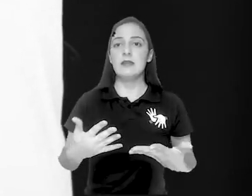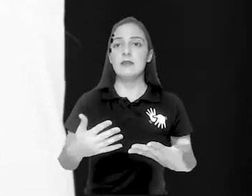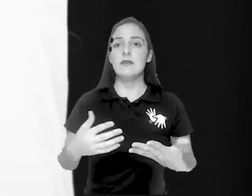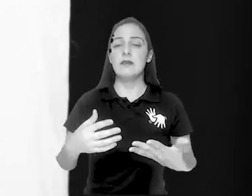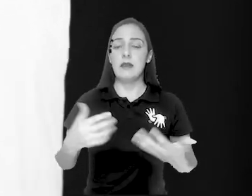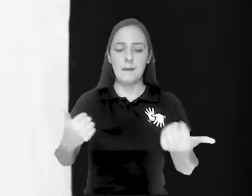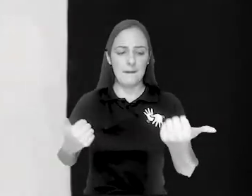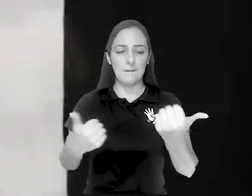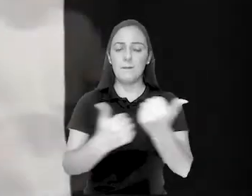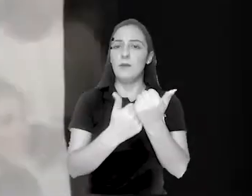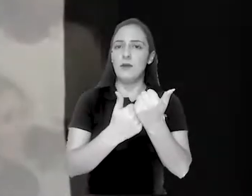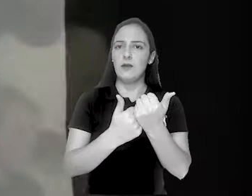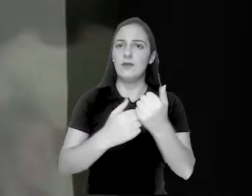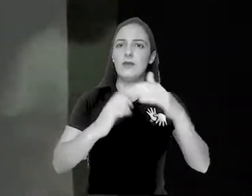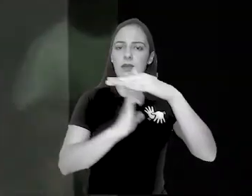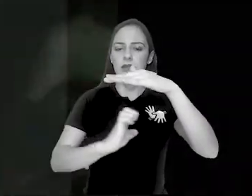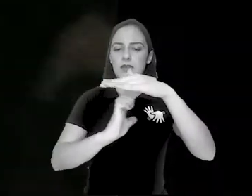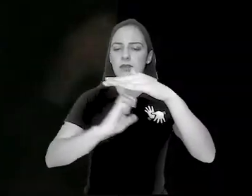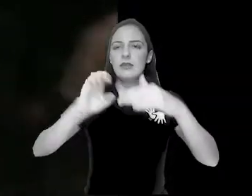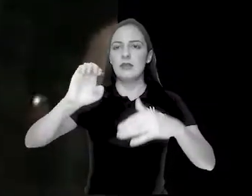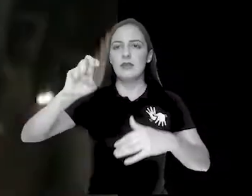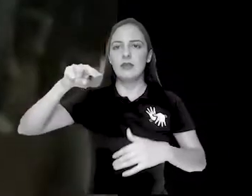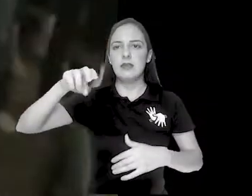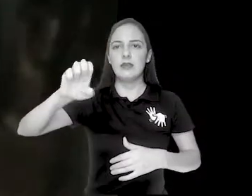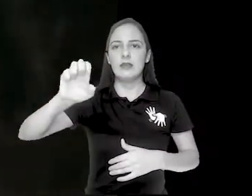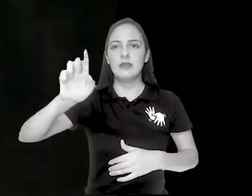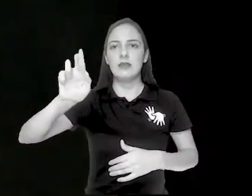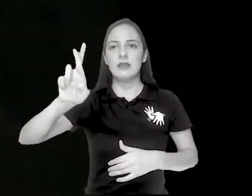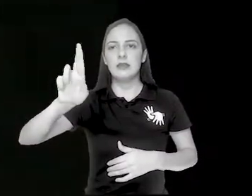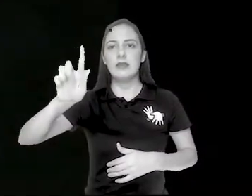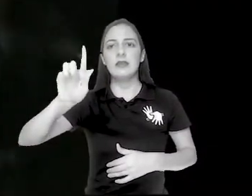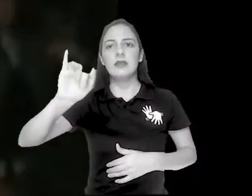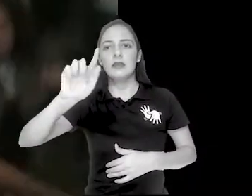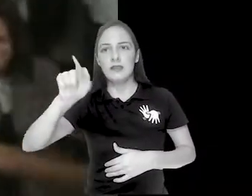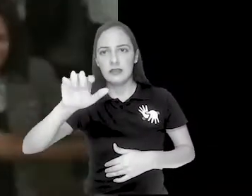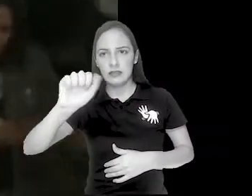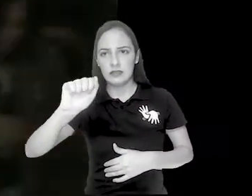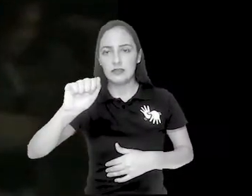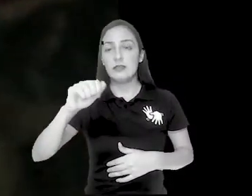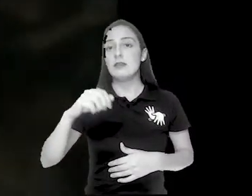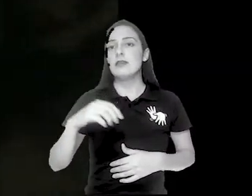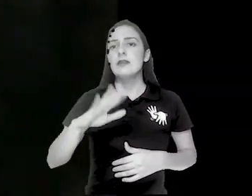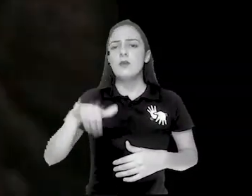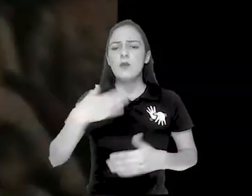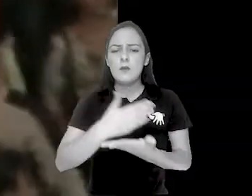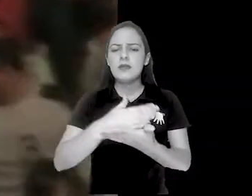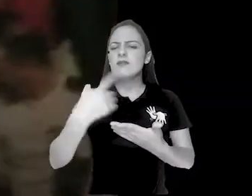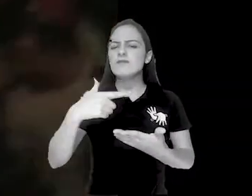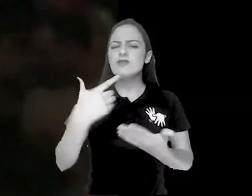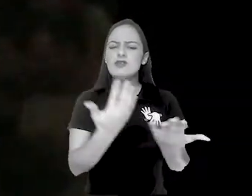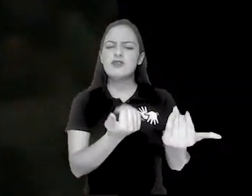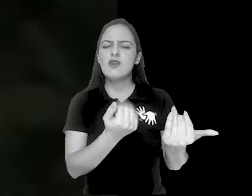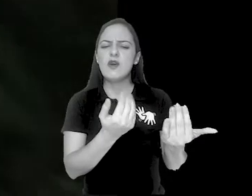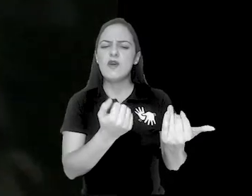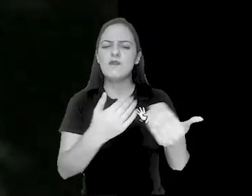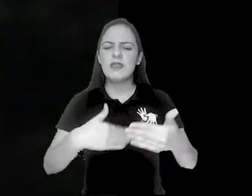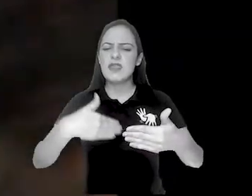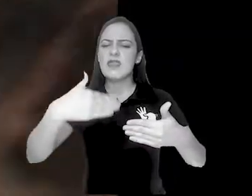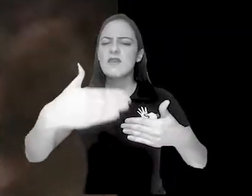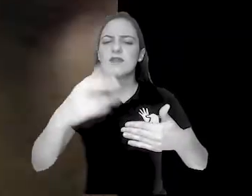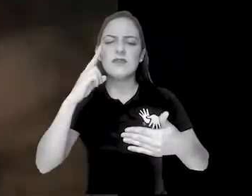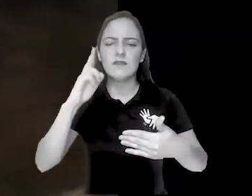patrocinado pela Energisa. Quando nós começamos, você não via jovens ali na frente do palco. Os jovens estavam lá para